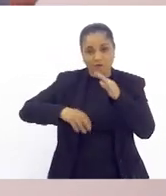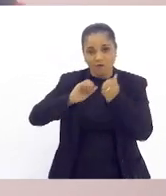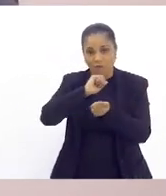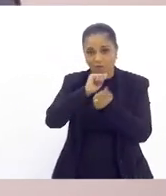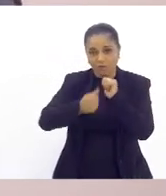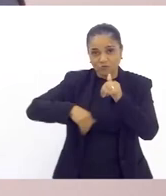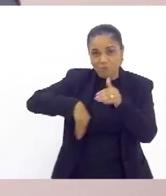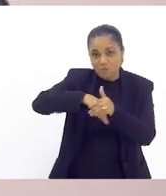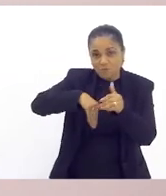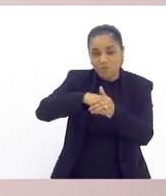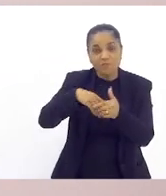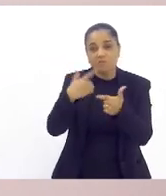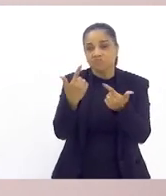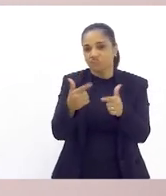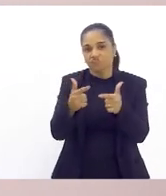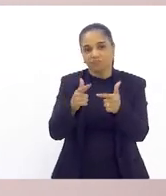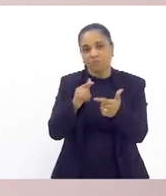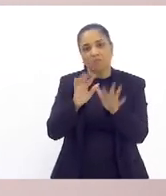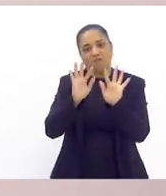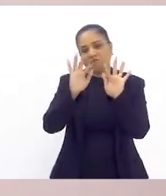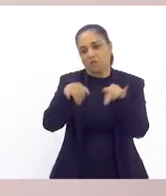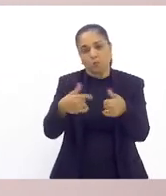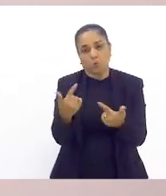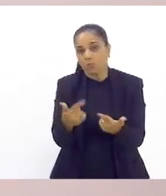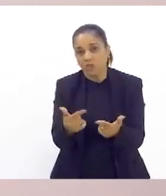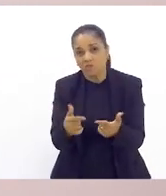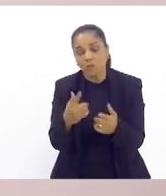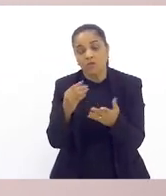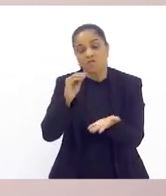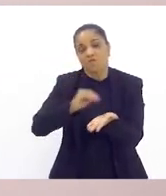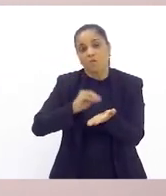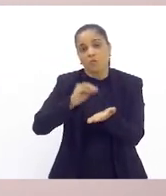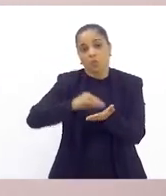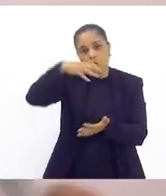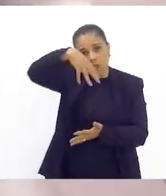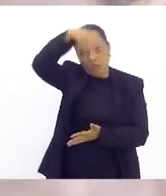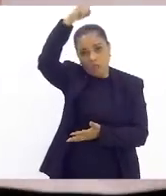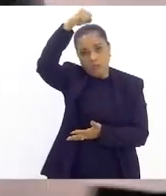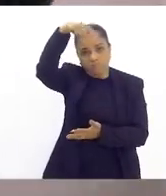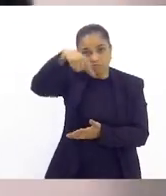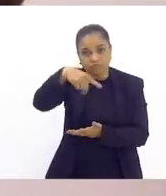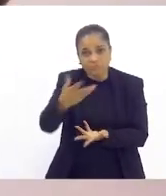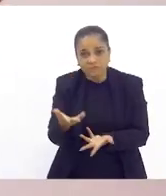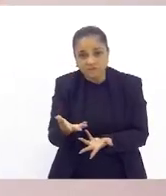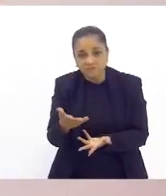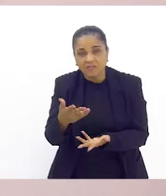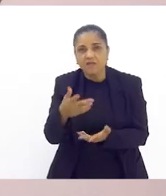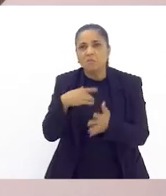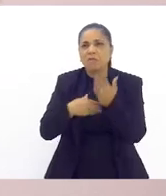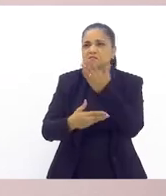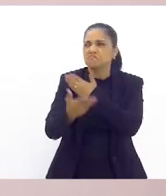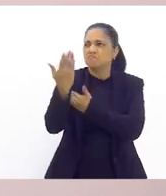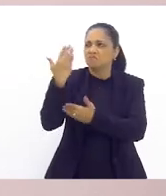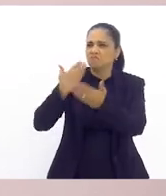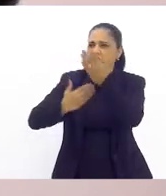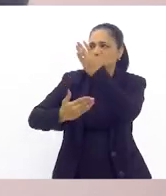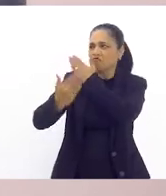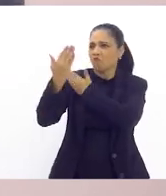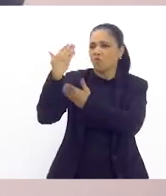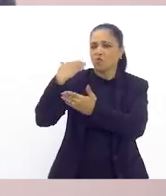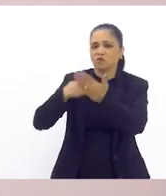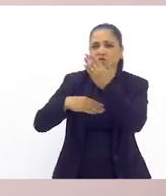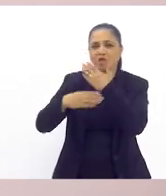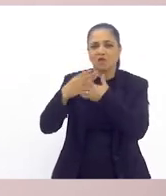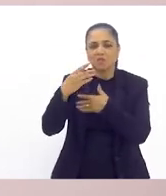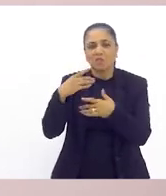era falta de energia em todo discípulo a gente tá voltando a era da Sérgio aonde a gente levava tanto